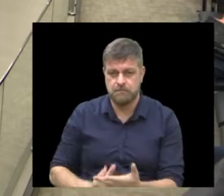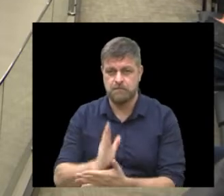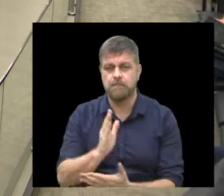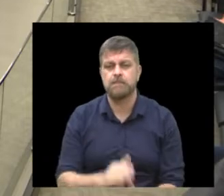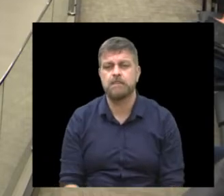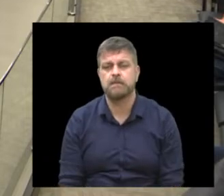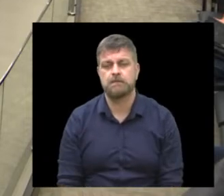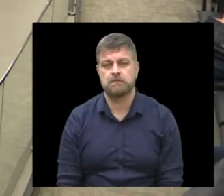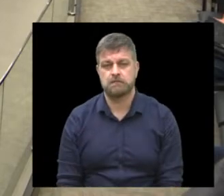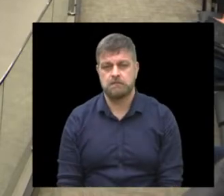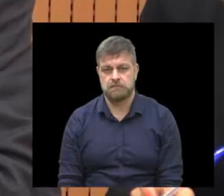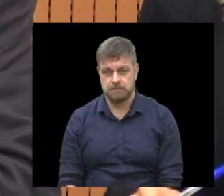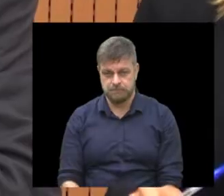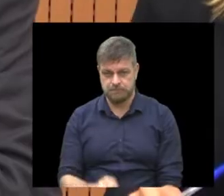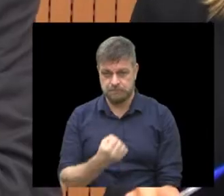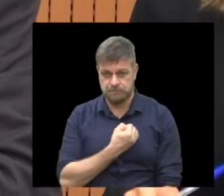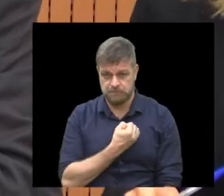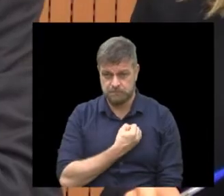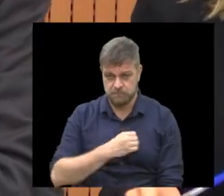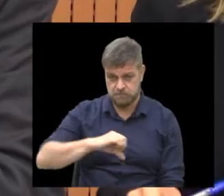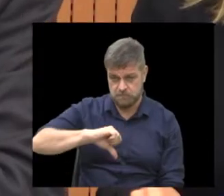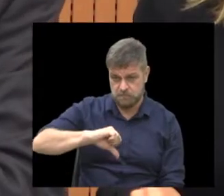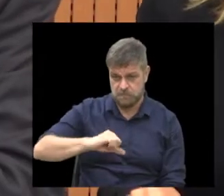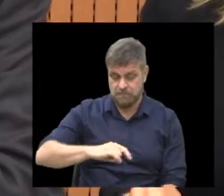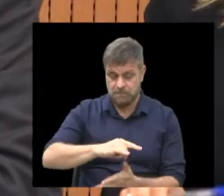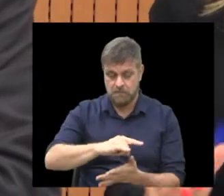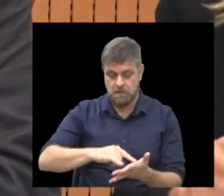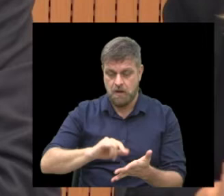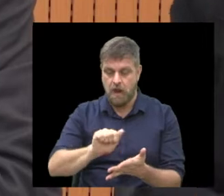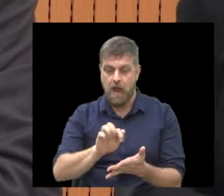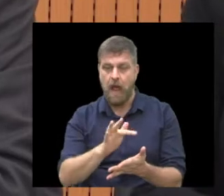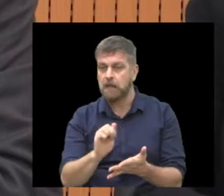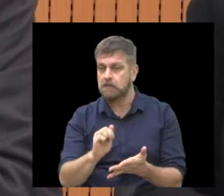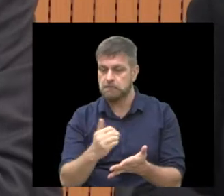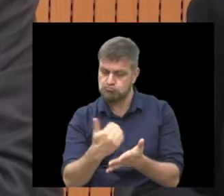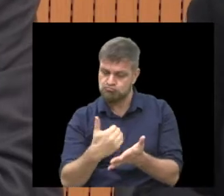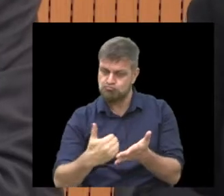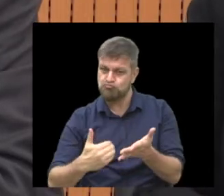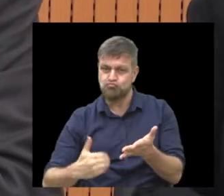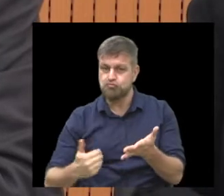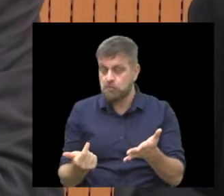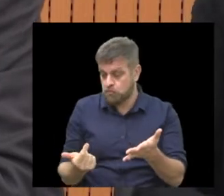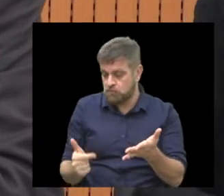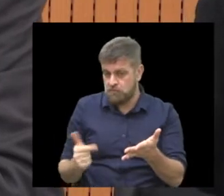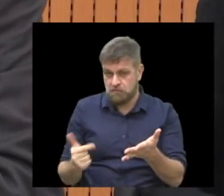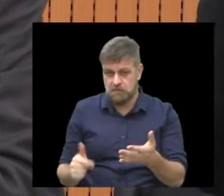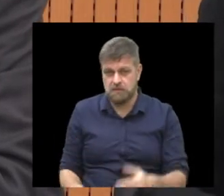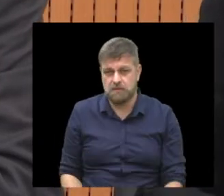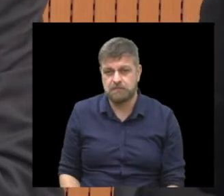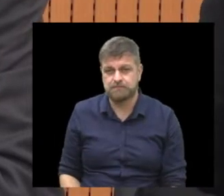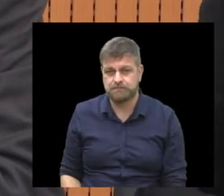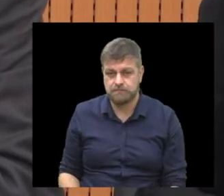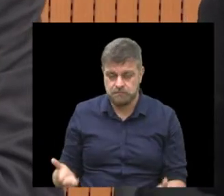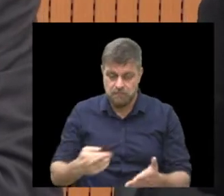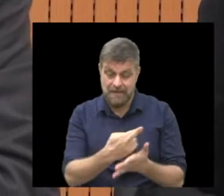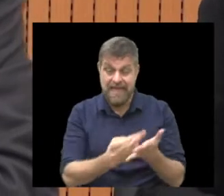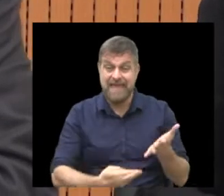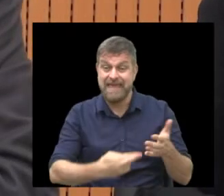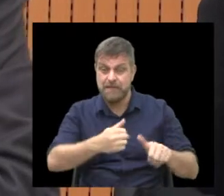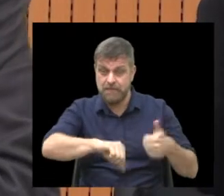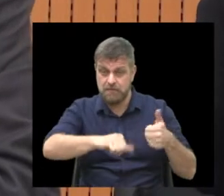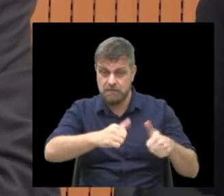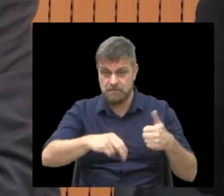Aprovado. Item 9, discussão e votação de ata. Não há. Item 10, matérias lidas no expediente sujeitas à deliberação do